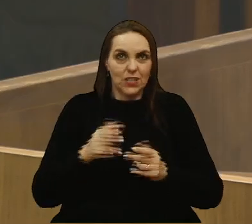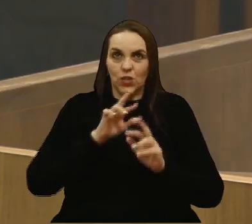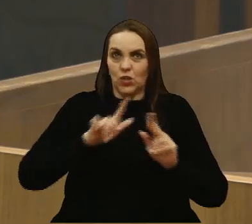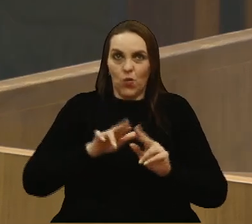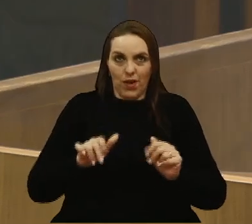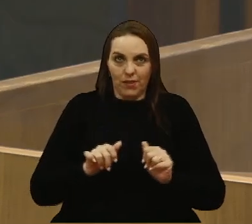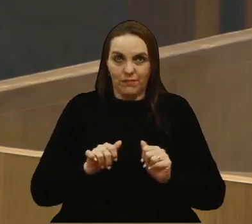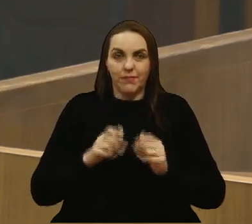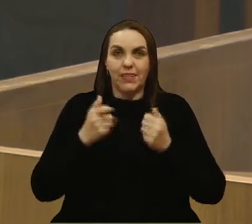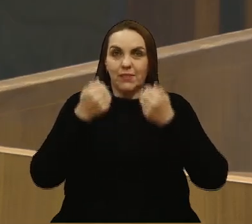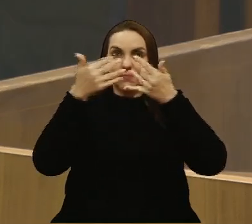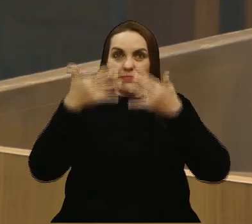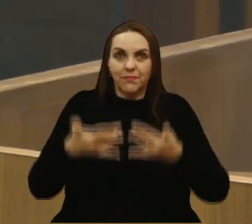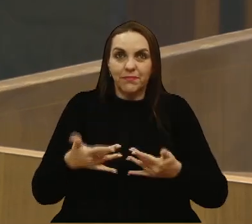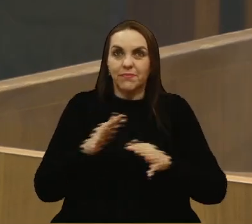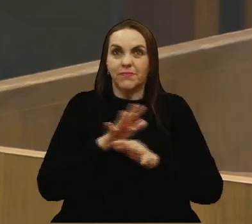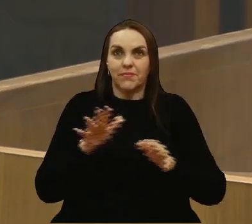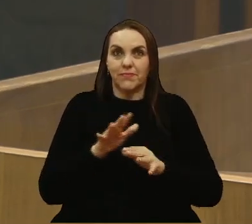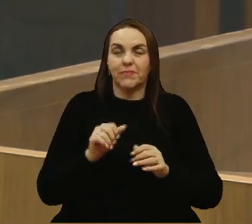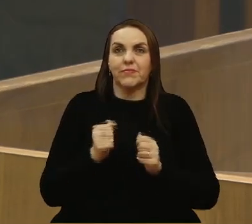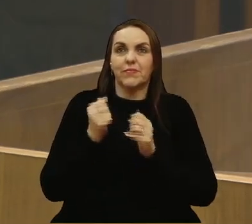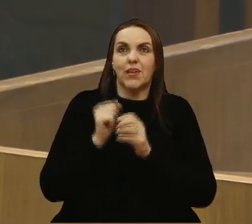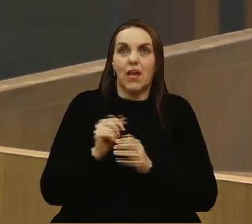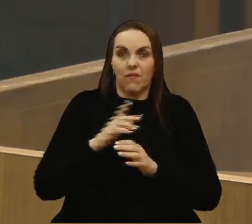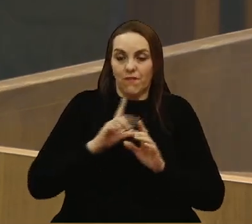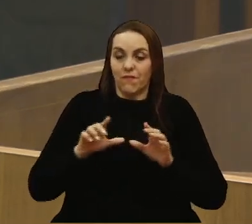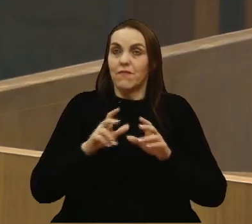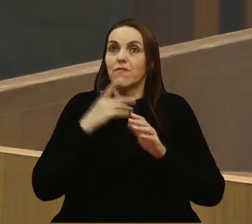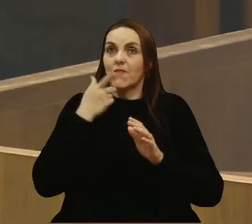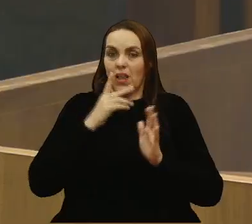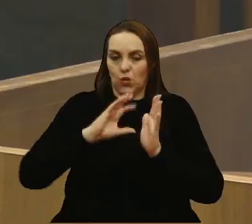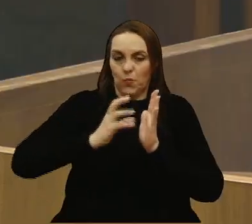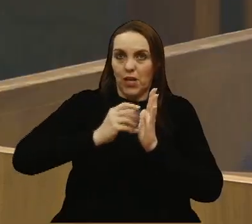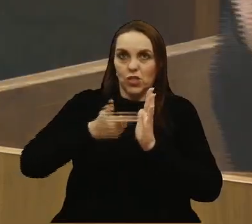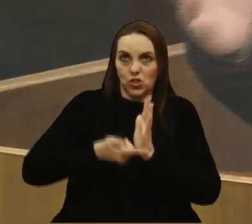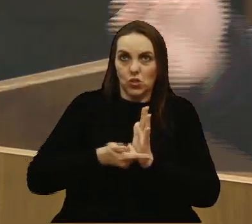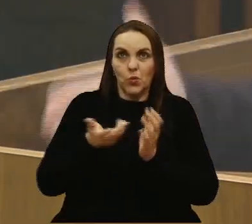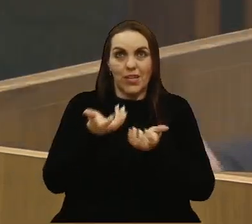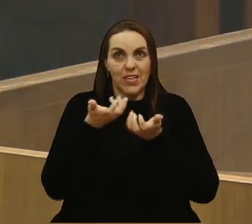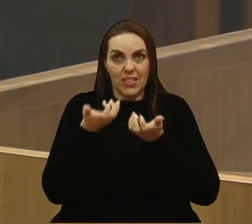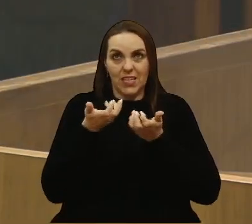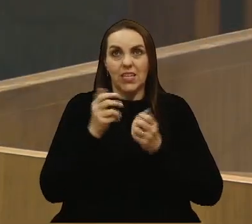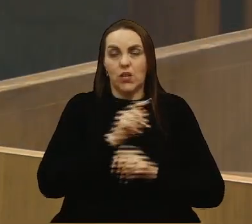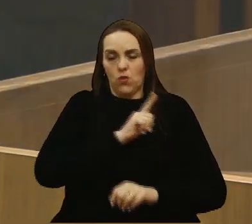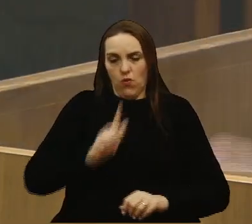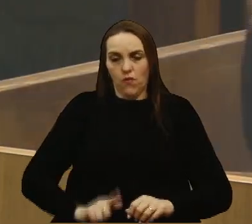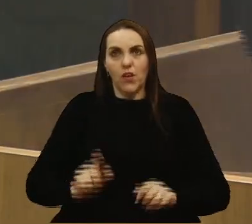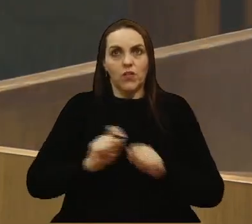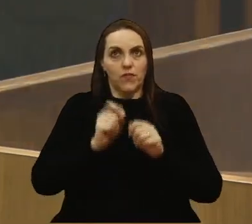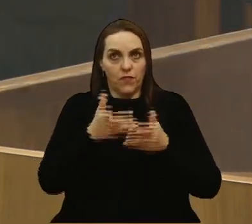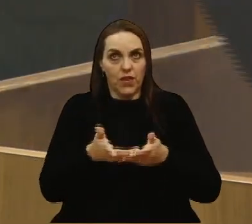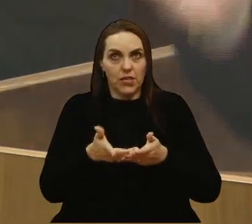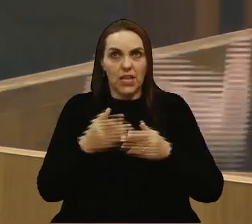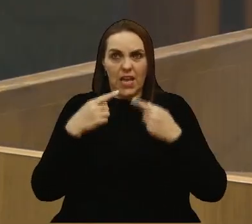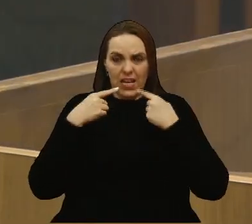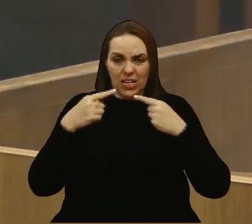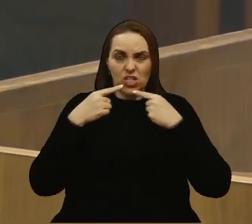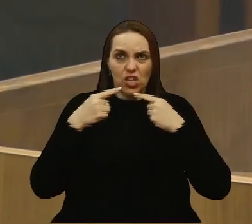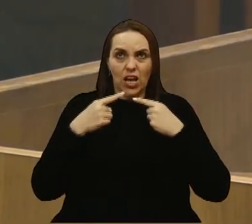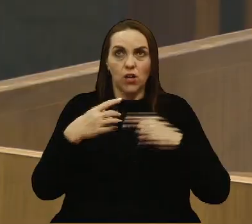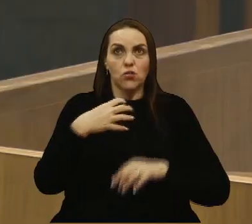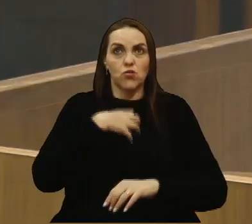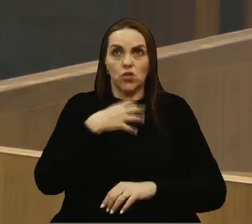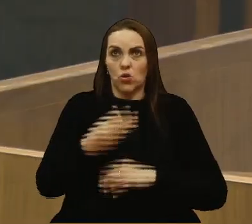deixar explícita a fala da nossa bancada e queria que o governo tivesse feito isso aqui, de criticar a forma como